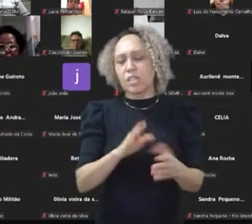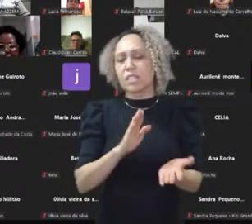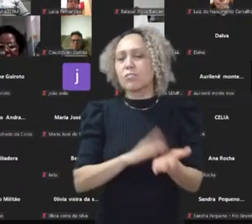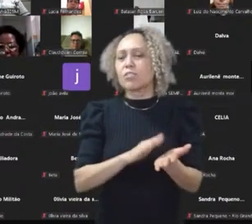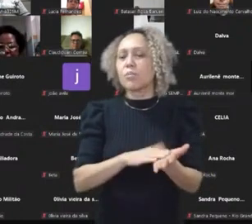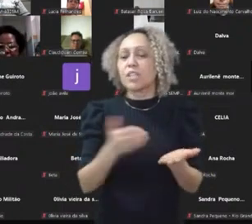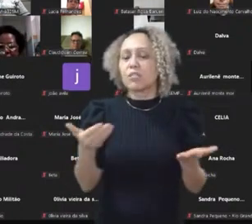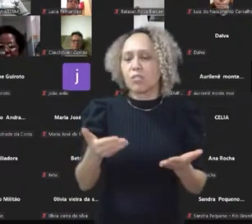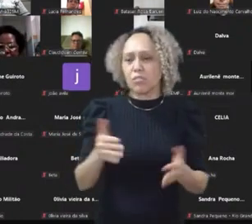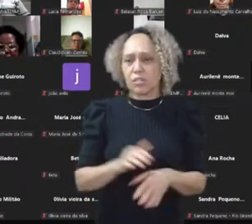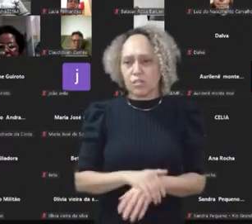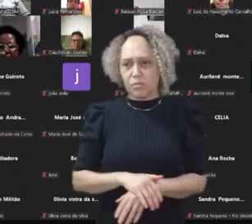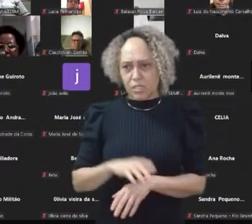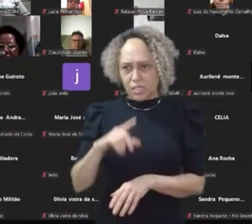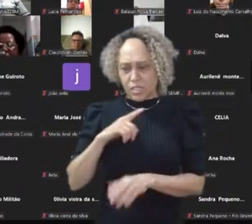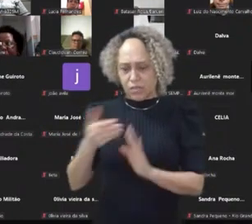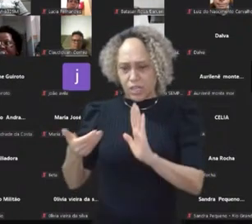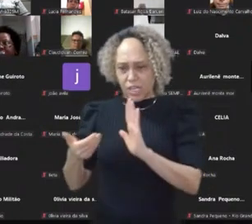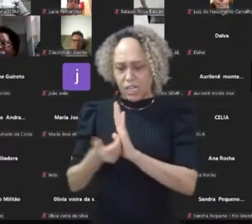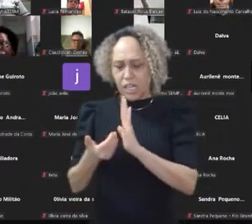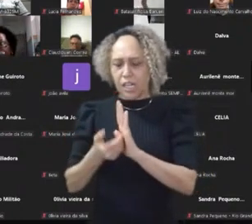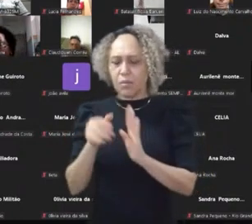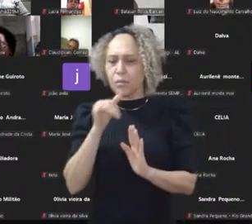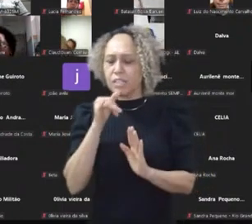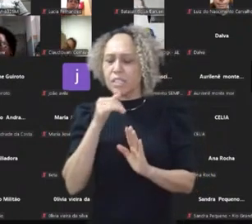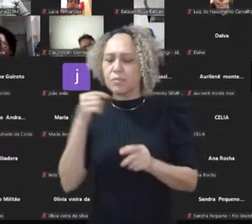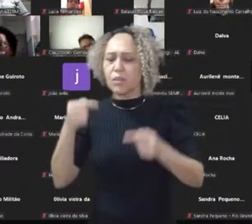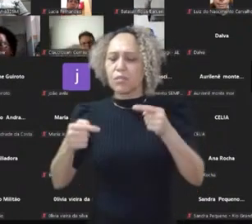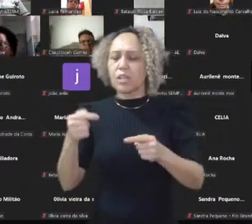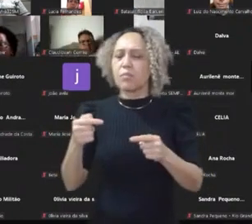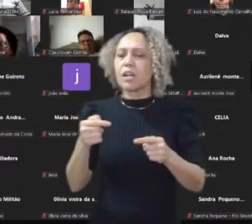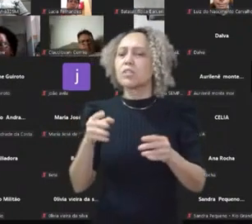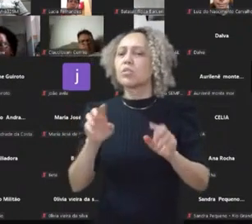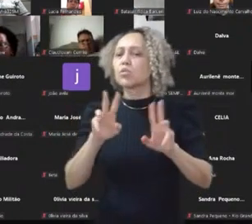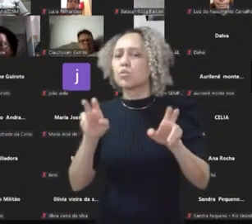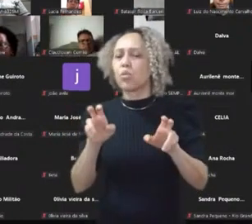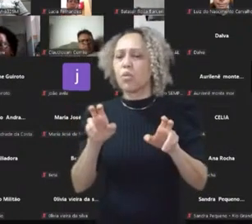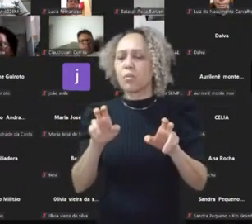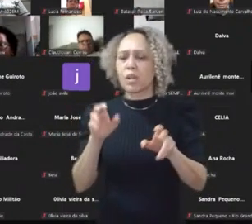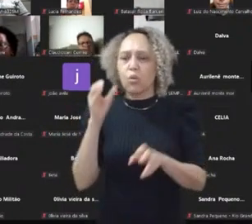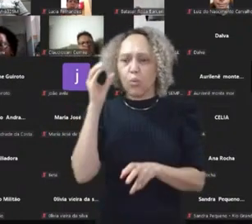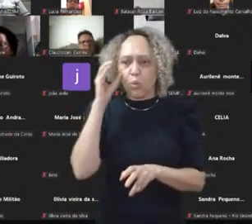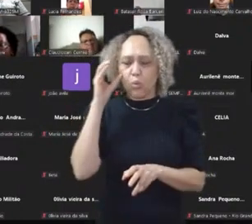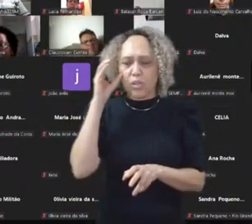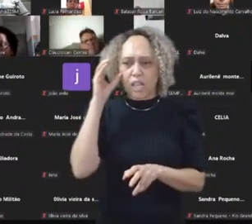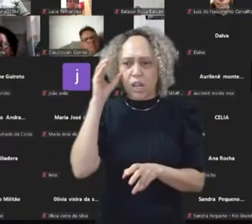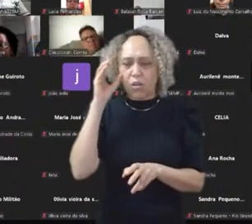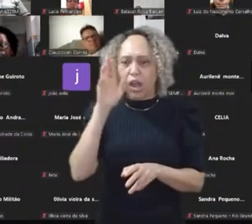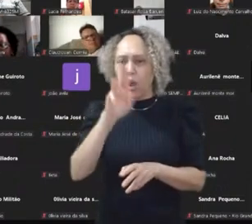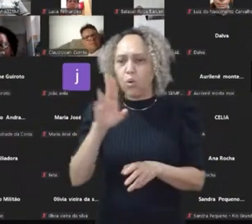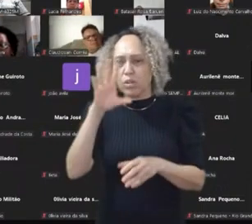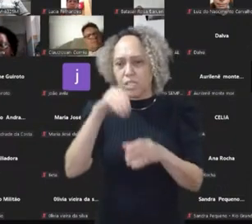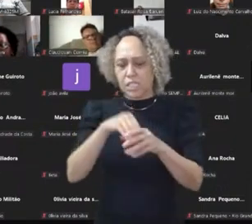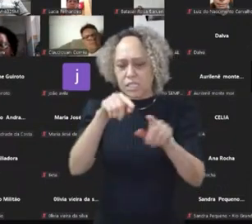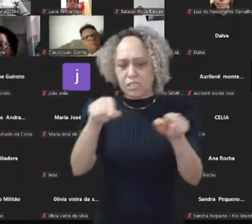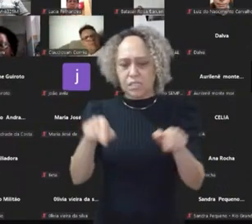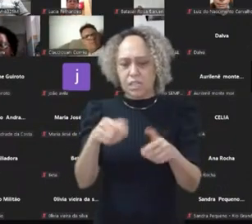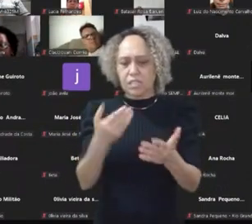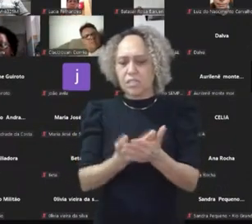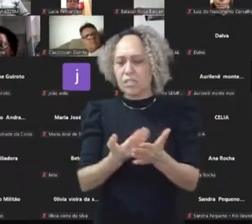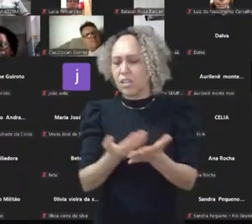Brasil inteiro sobre o uso do celular na sala de aula nós sabemos que isso é um problema realmente porque